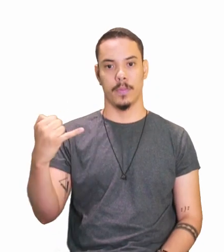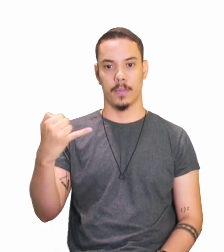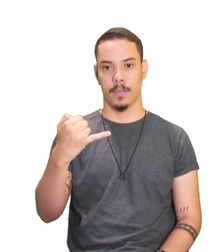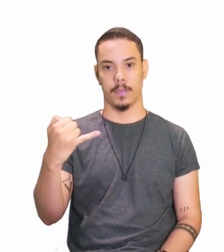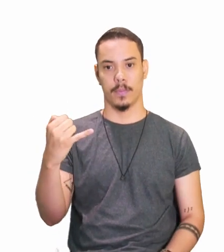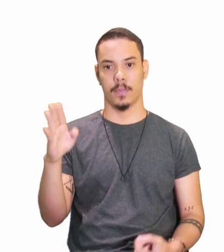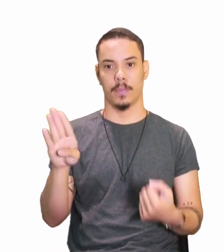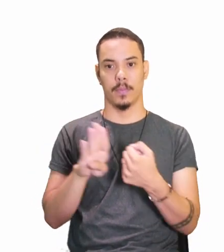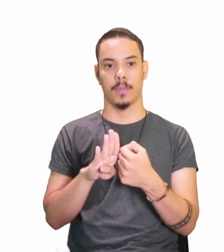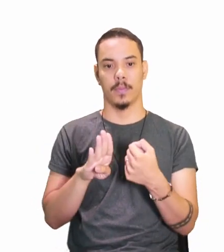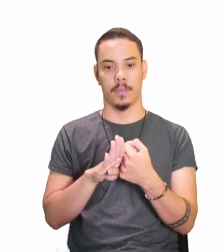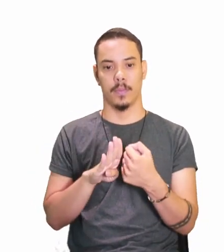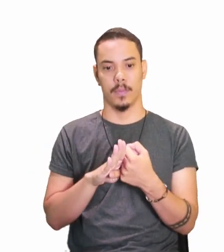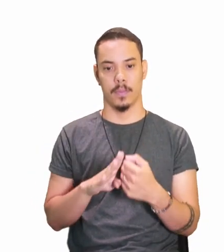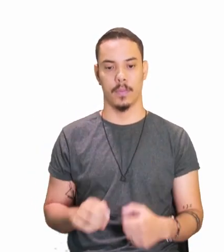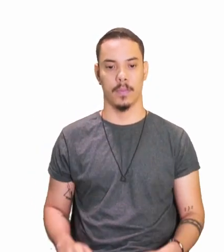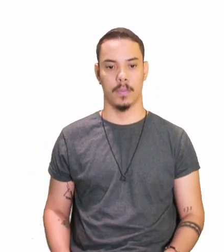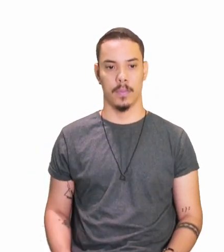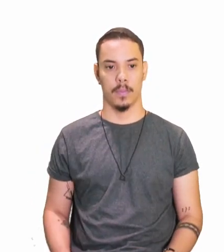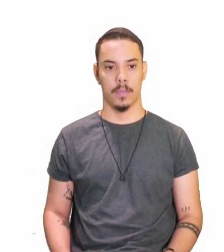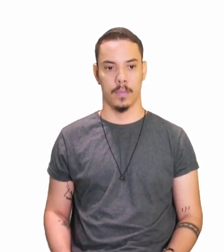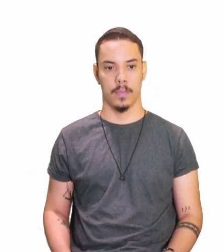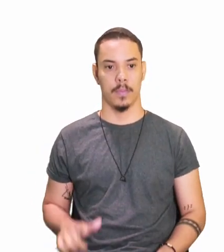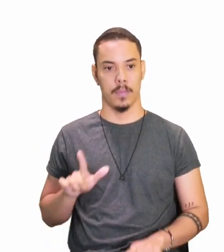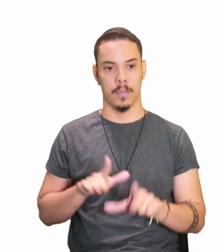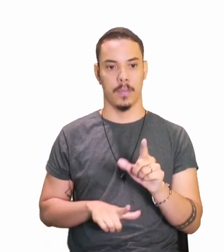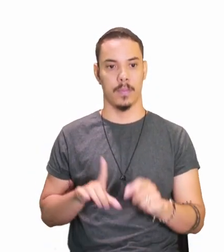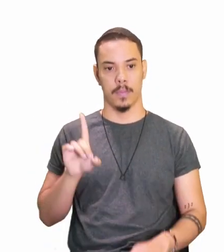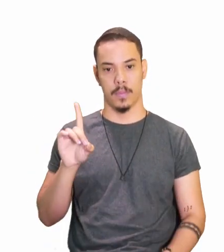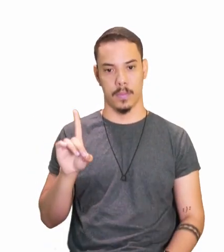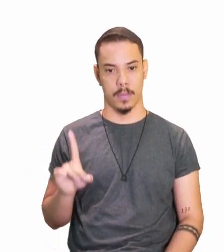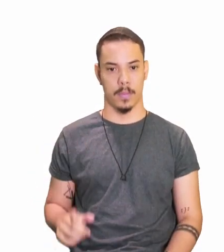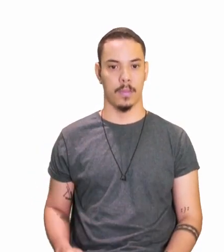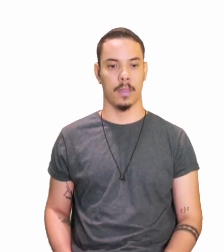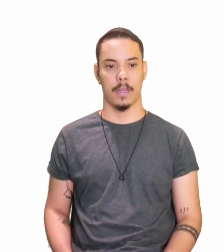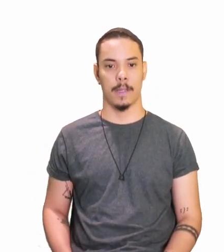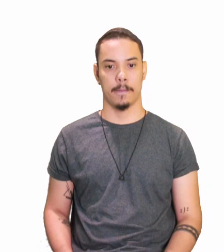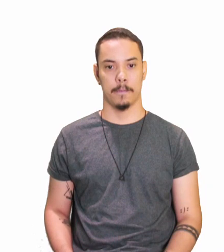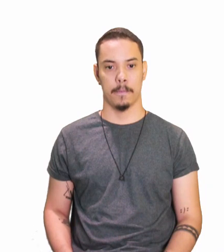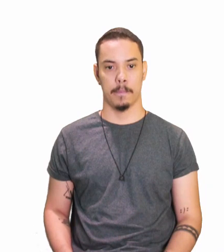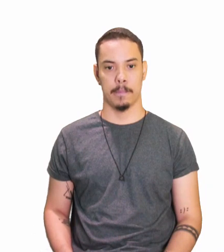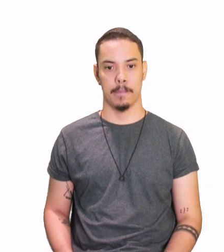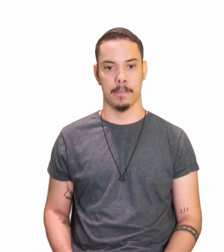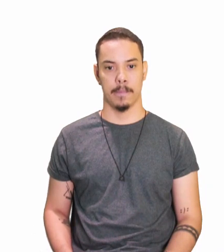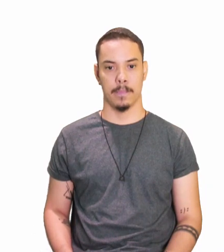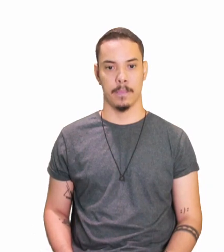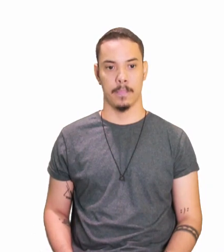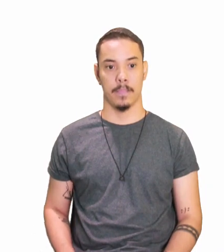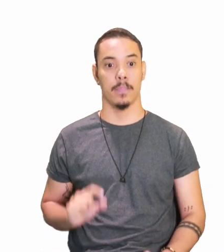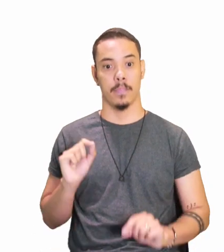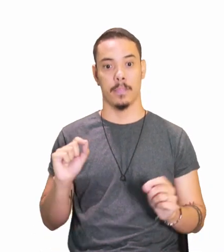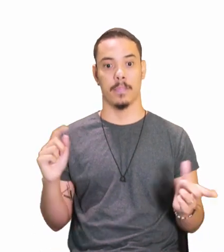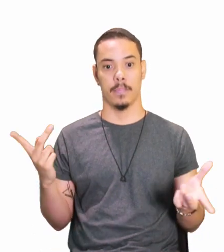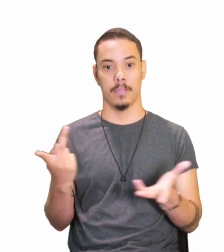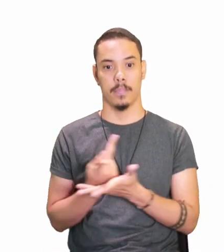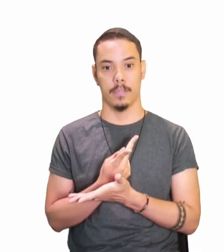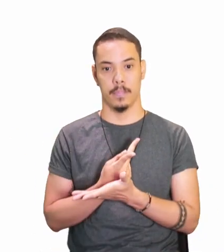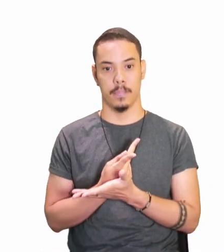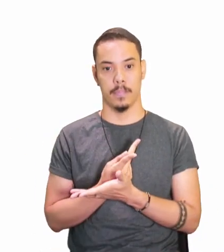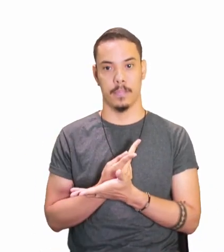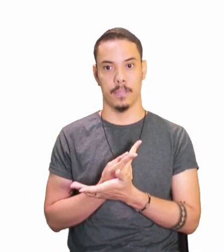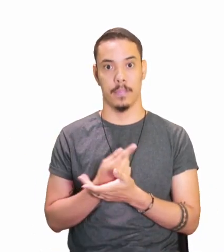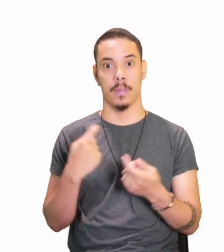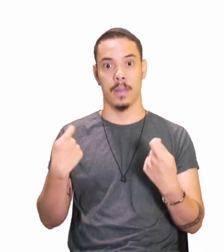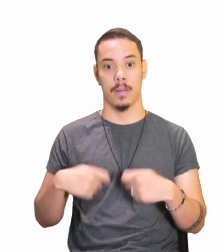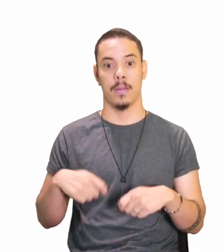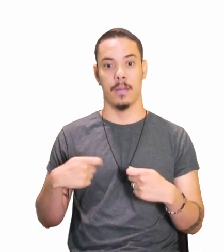hífen no substantivo composto. Por que foi a letra D? Amados, o que aconteceu, ó? O que acontece? Tem